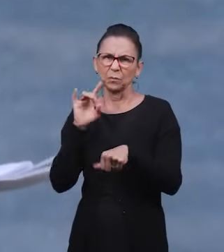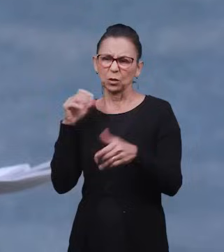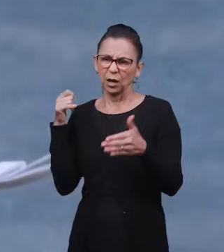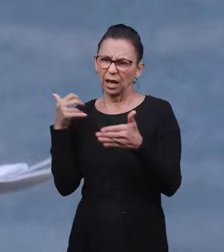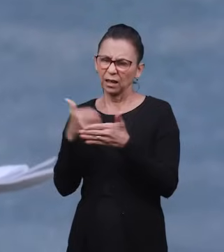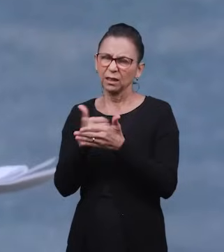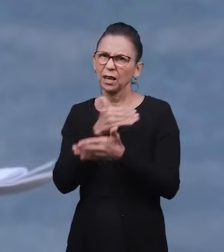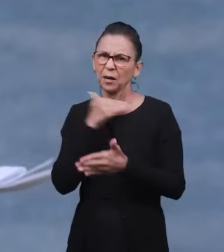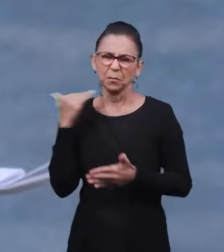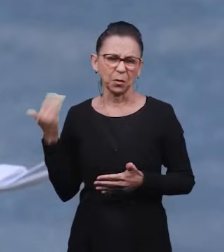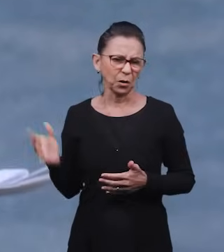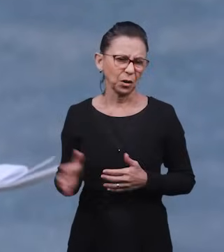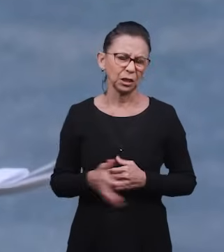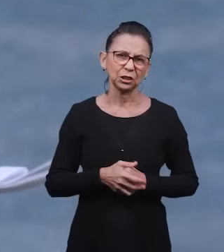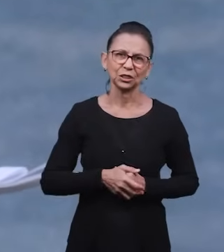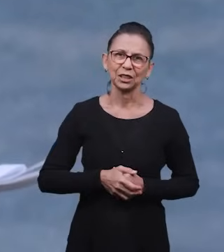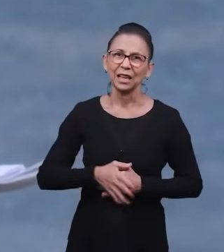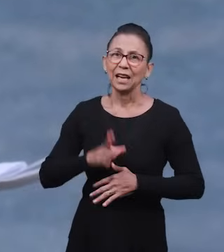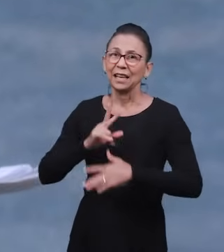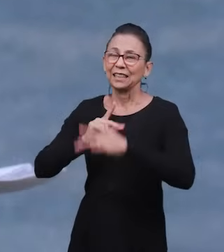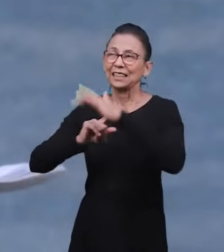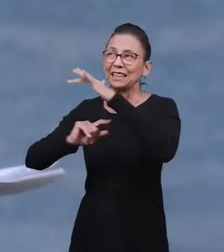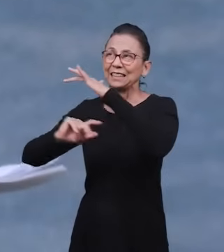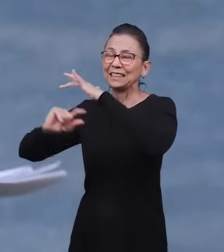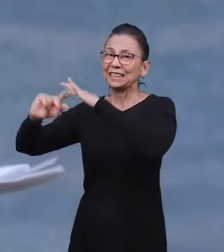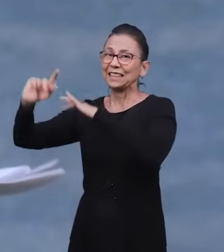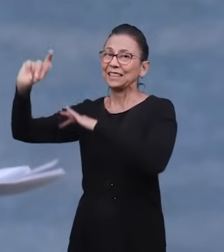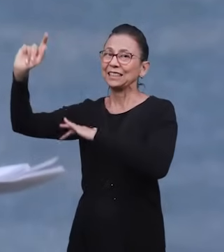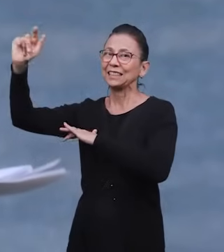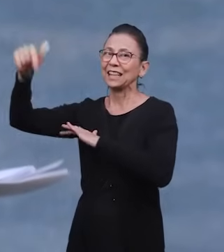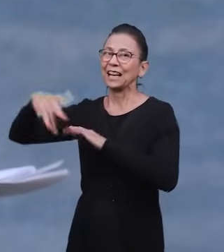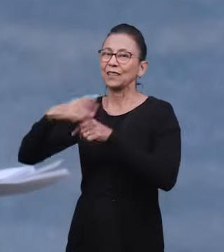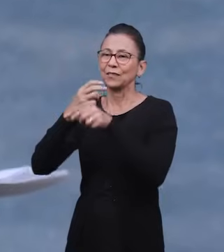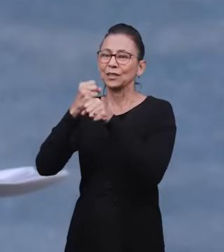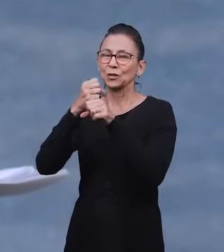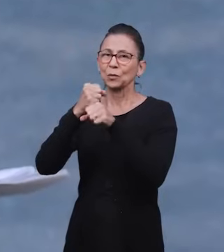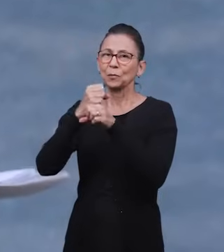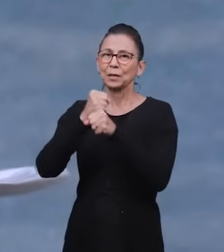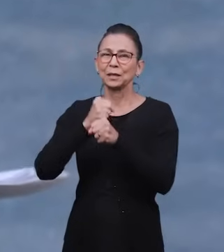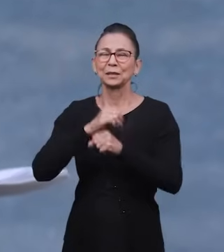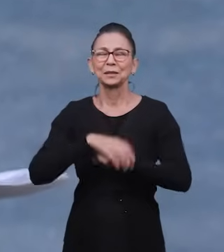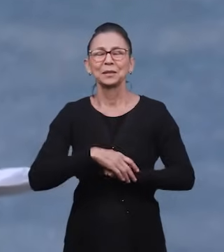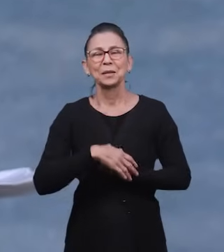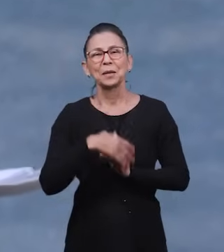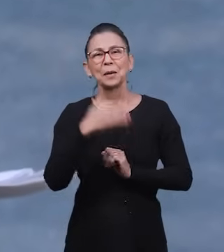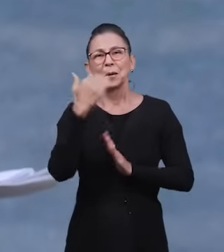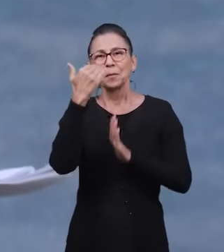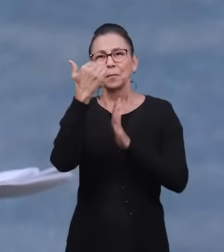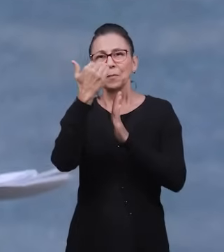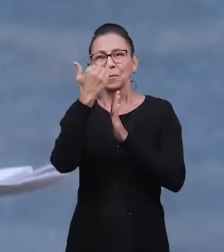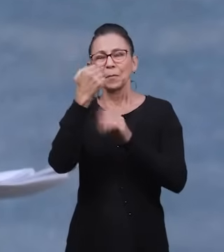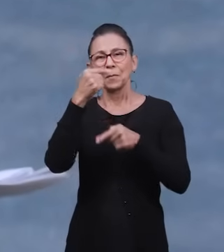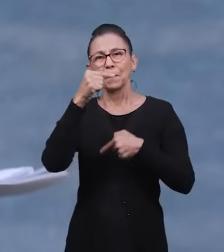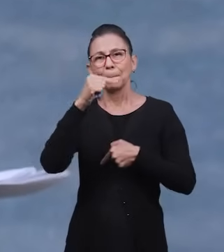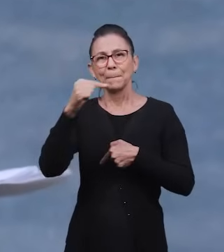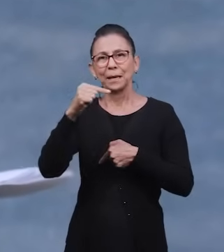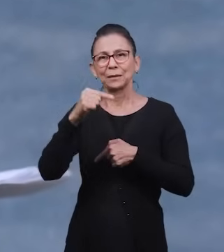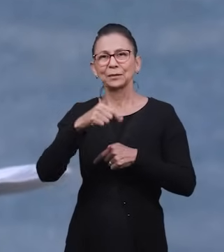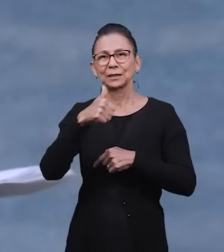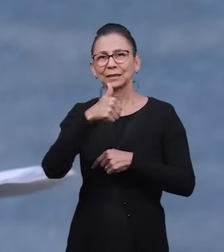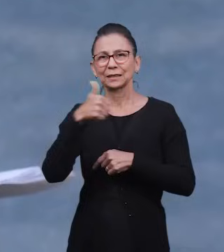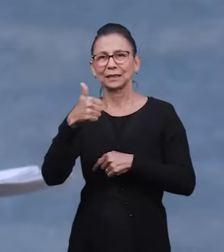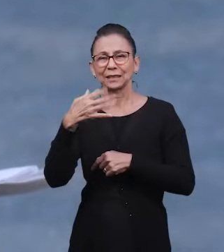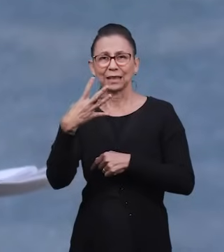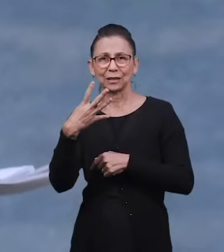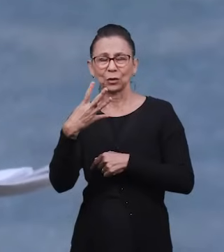morte depois tem uma eternidade inteira para frente aí. Você vai somando eternidade menos 114 anos, 180 anos. Não sei se alguém